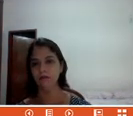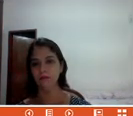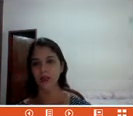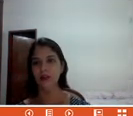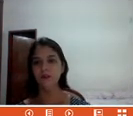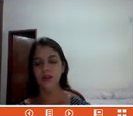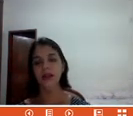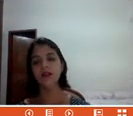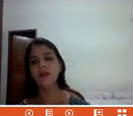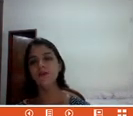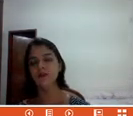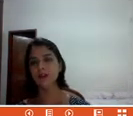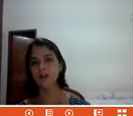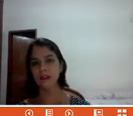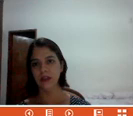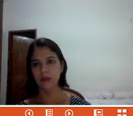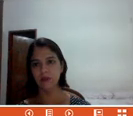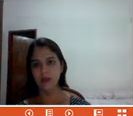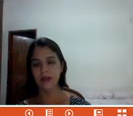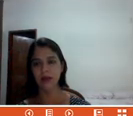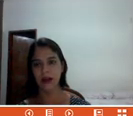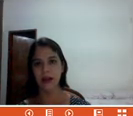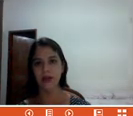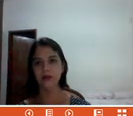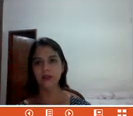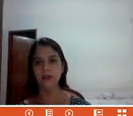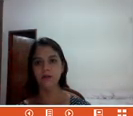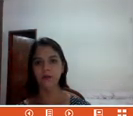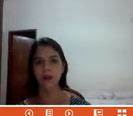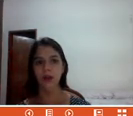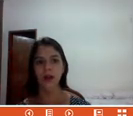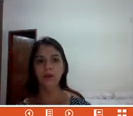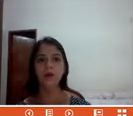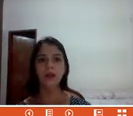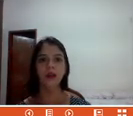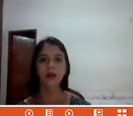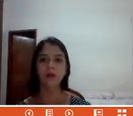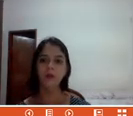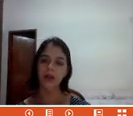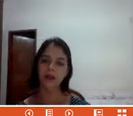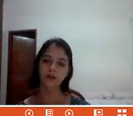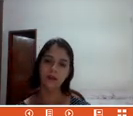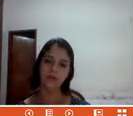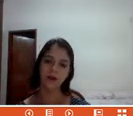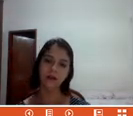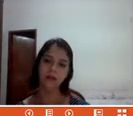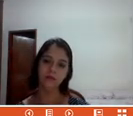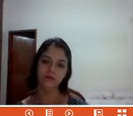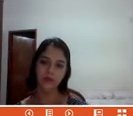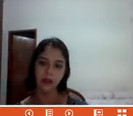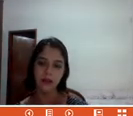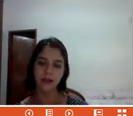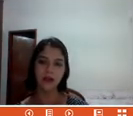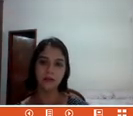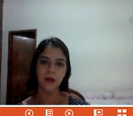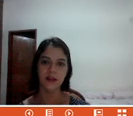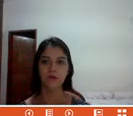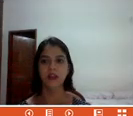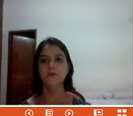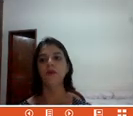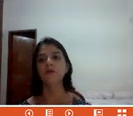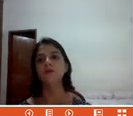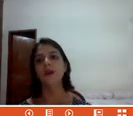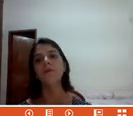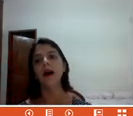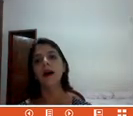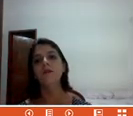que é. A dificuldade que nós professores temos para trabalhar a inclusão. Por quê? Porque às vezes falta, né, da nossa parte